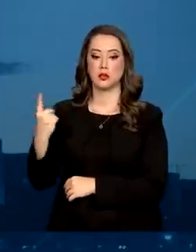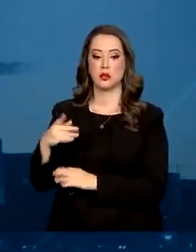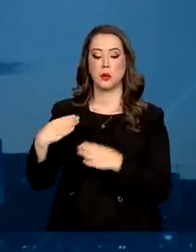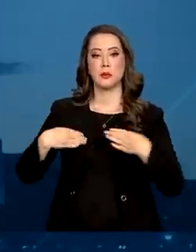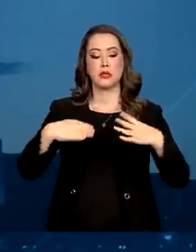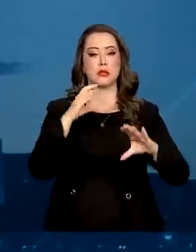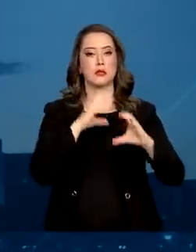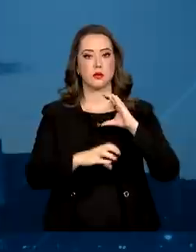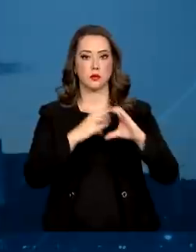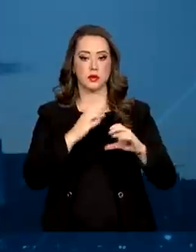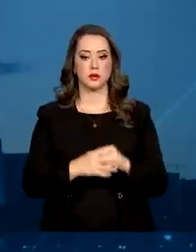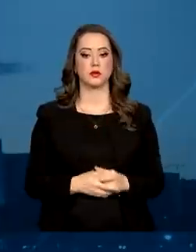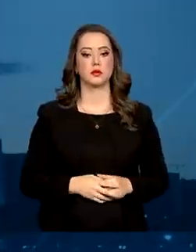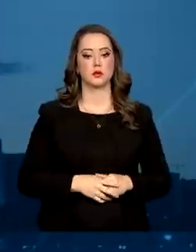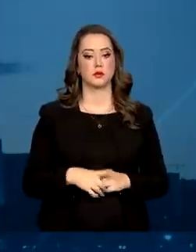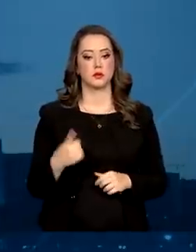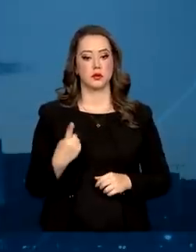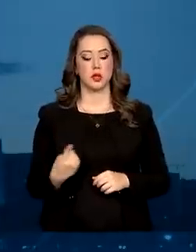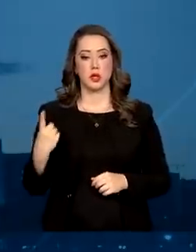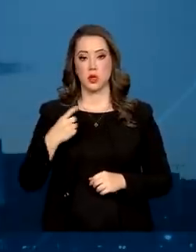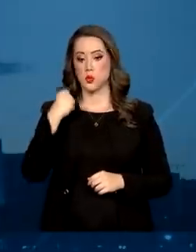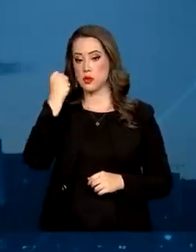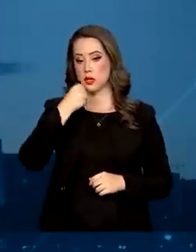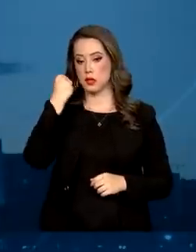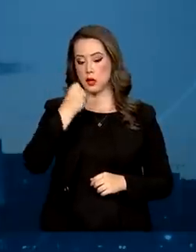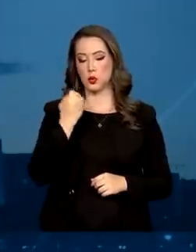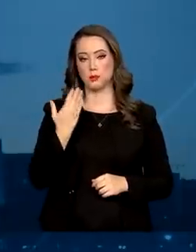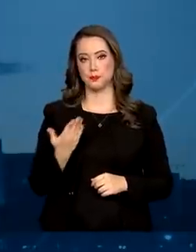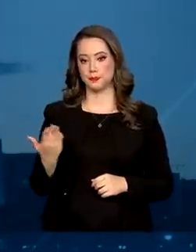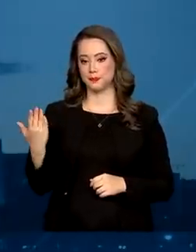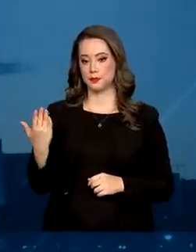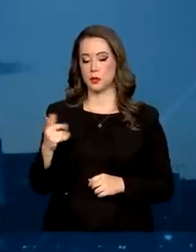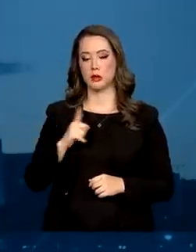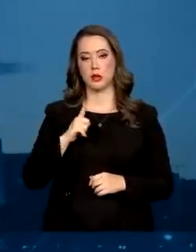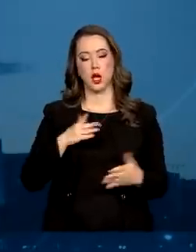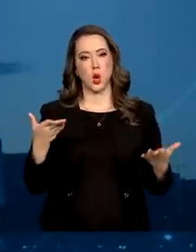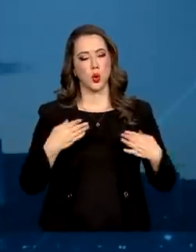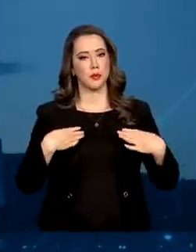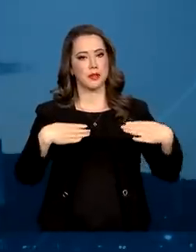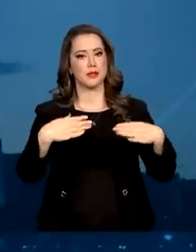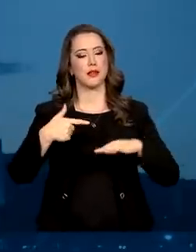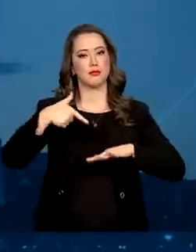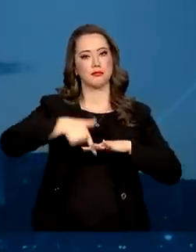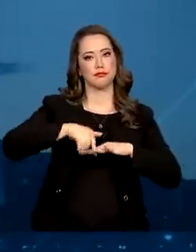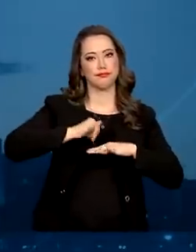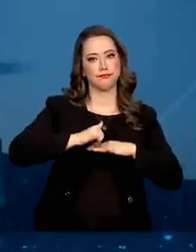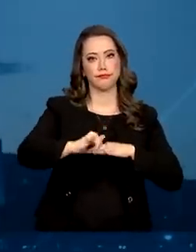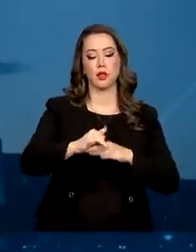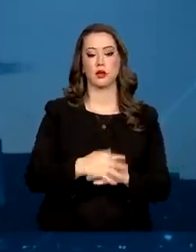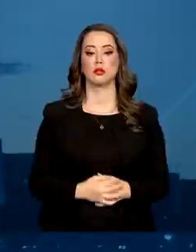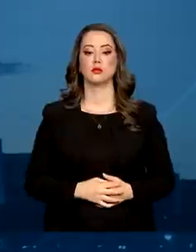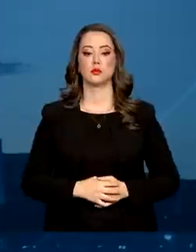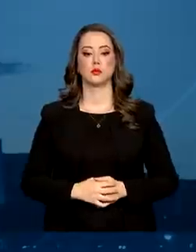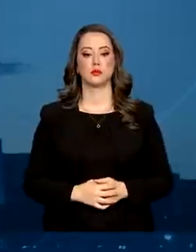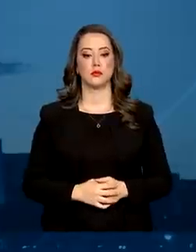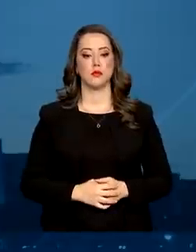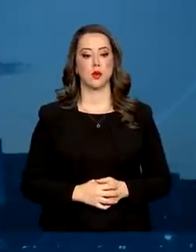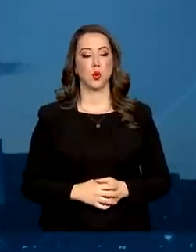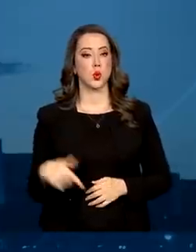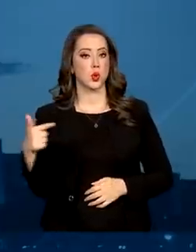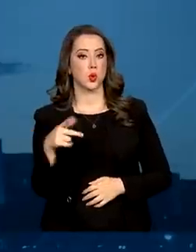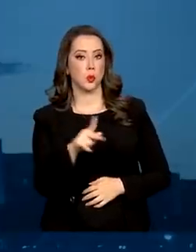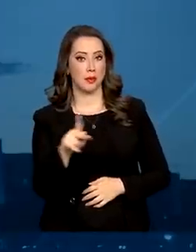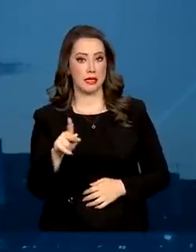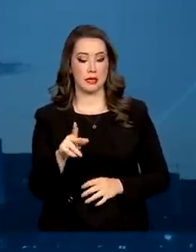das Comunicações e o Senador Alexandre Silveira com o ministério de Minas e energia o vice-presidente do PT